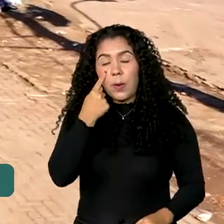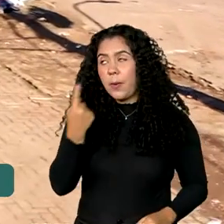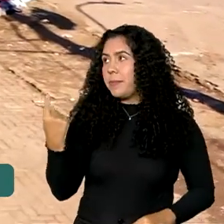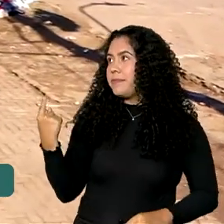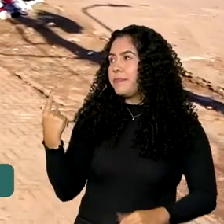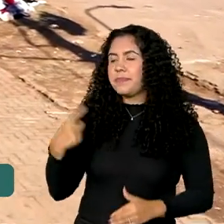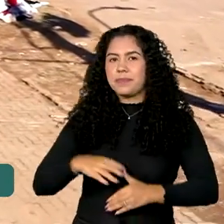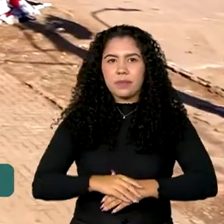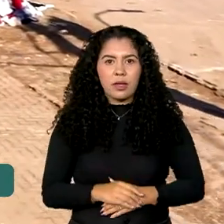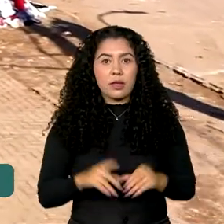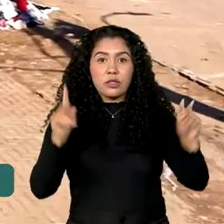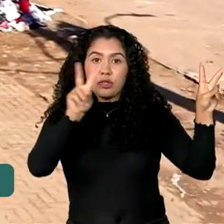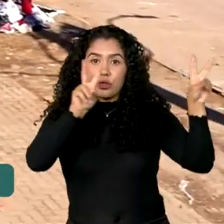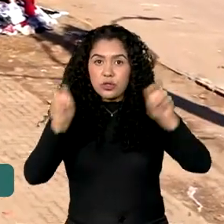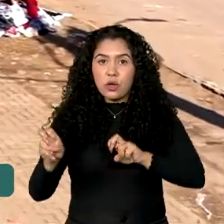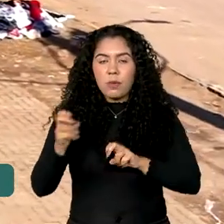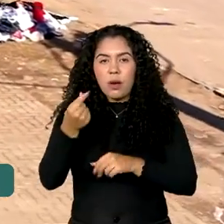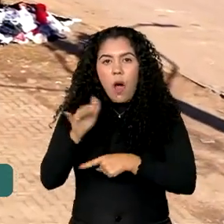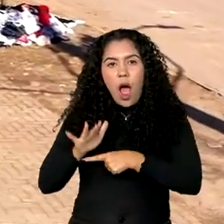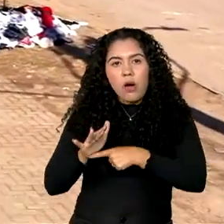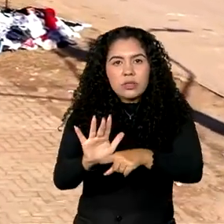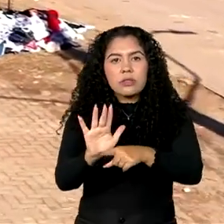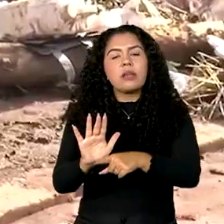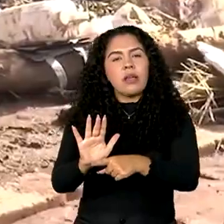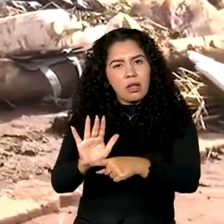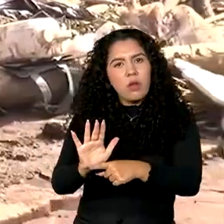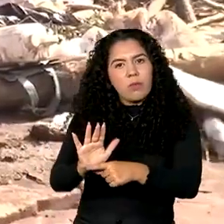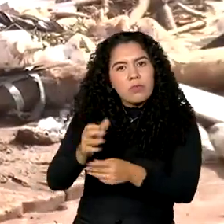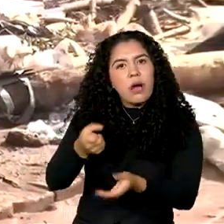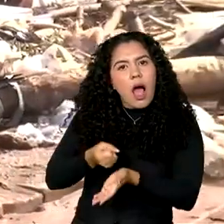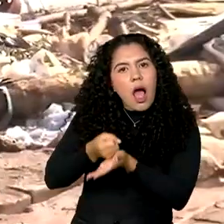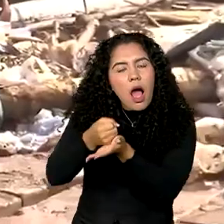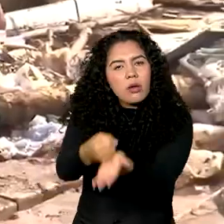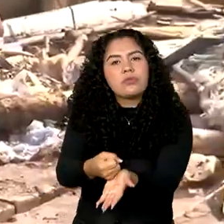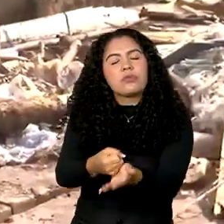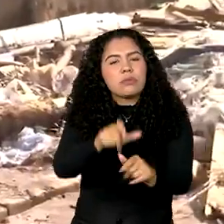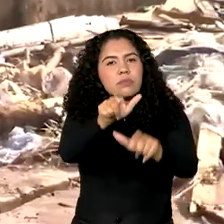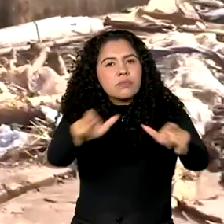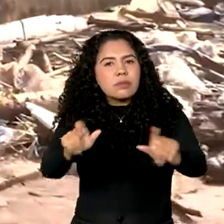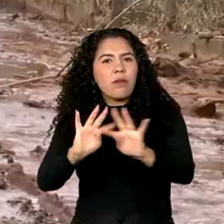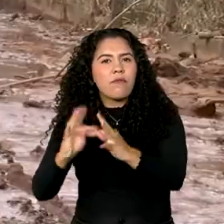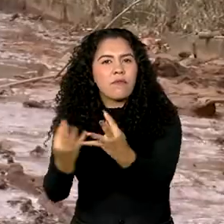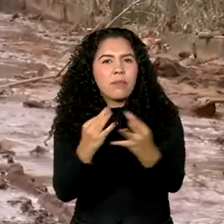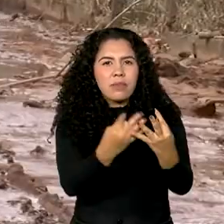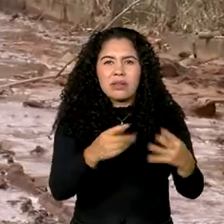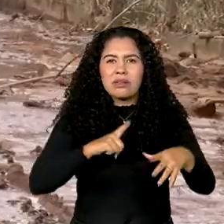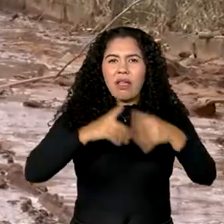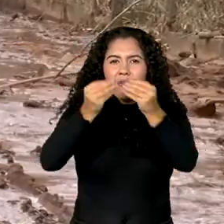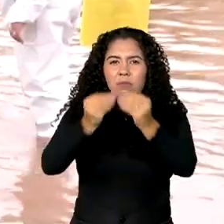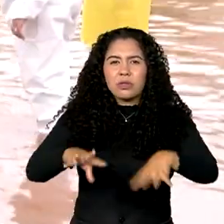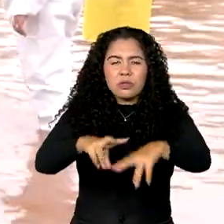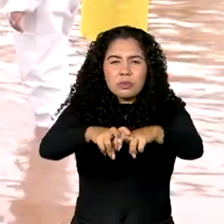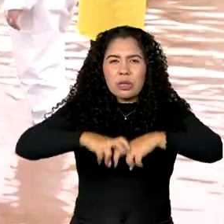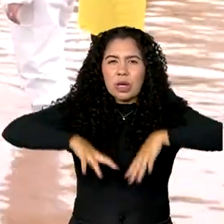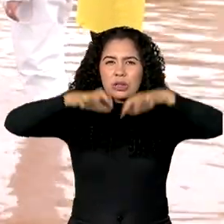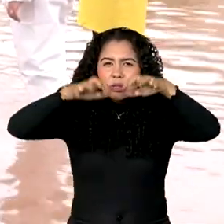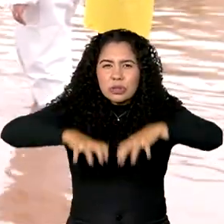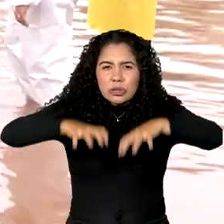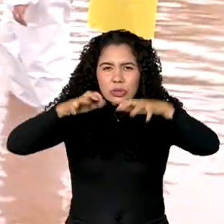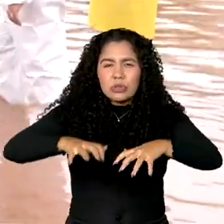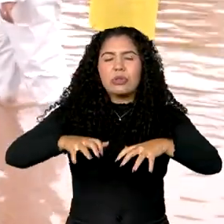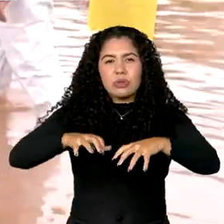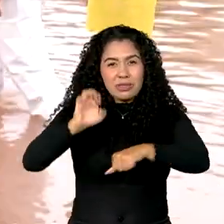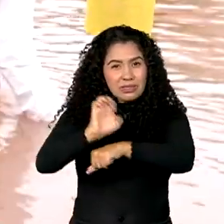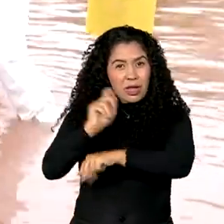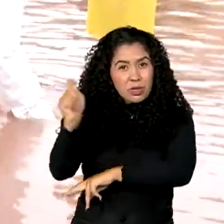o auxílio reconstrução criado pelo governo federal para ajudar as famílias afetadas pela tragédia climática que atingiu o Rio Grande do Sul no